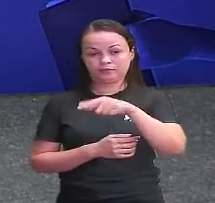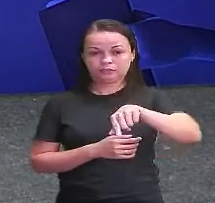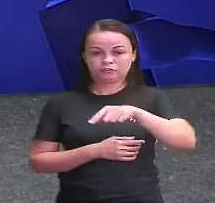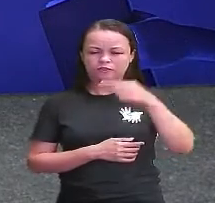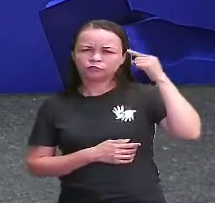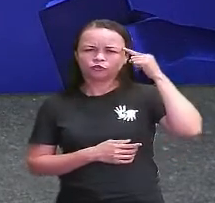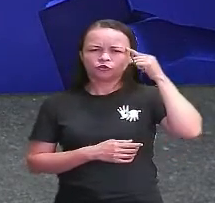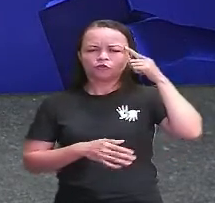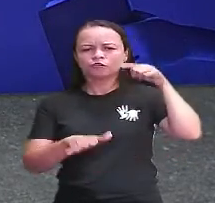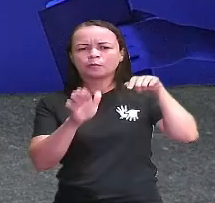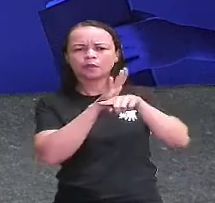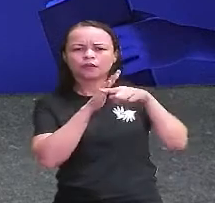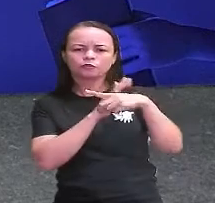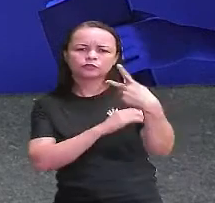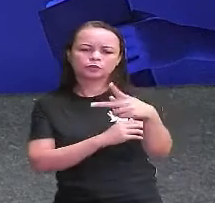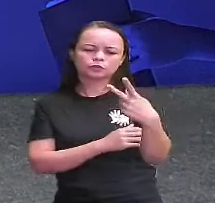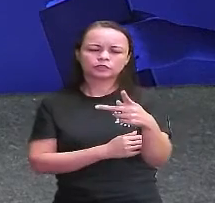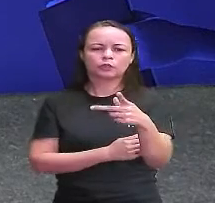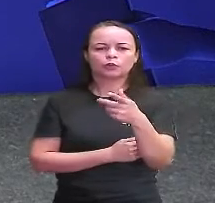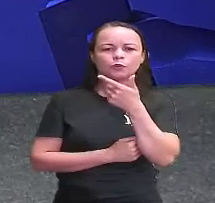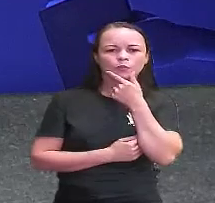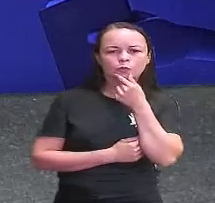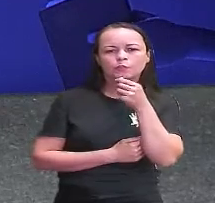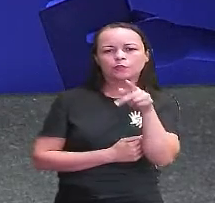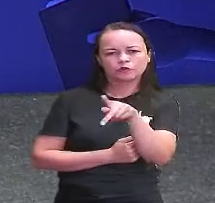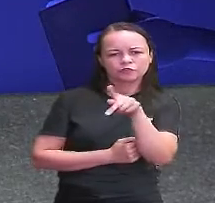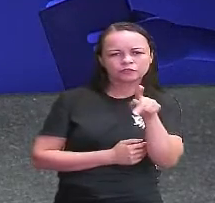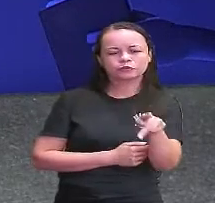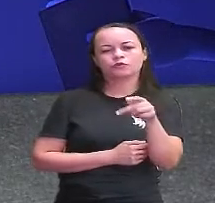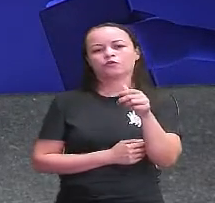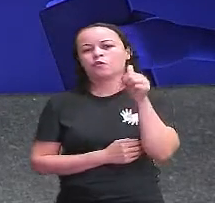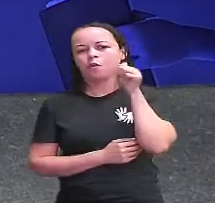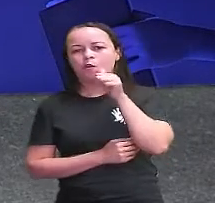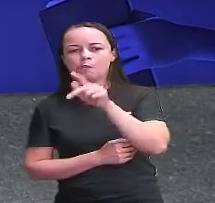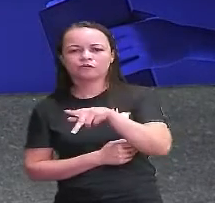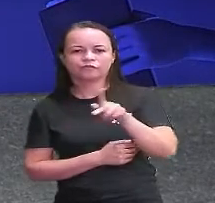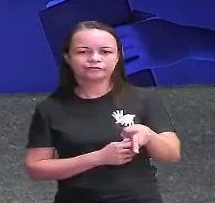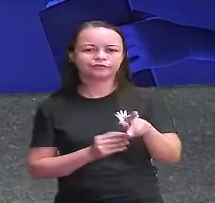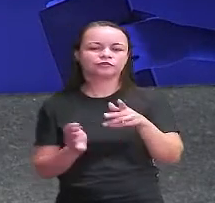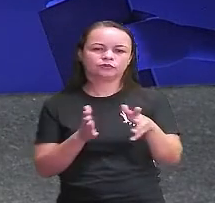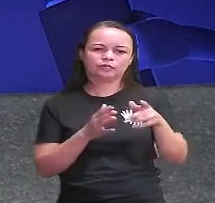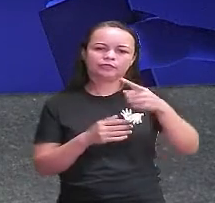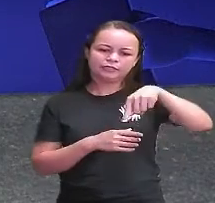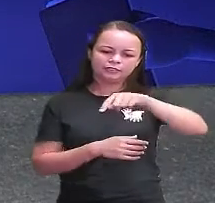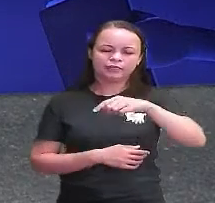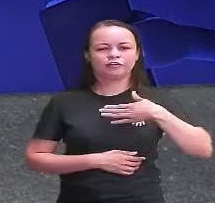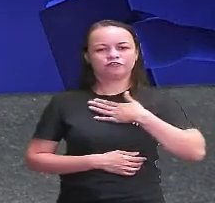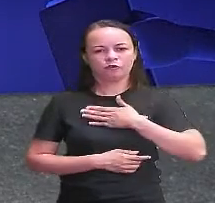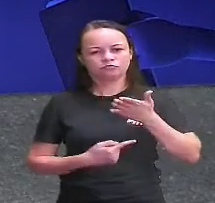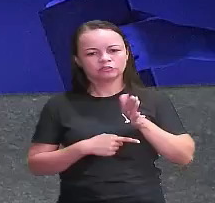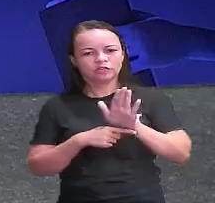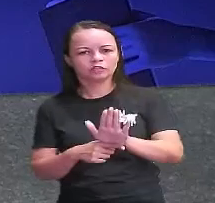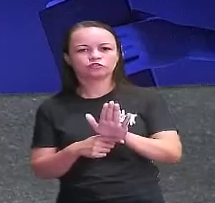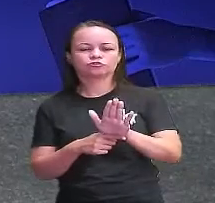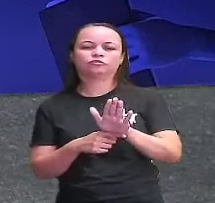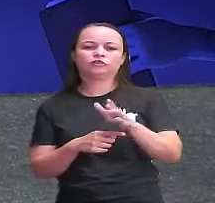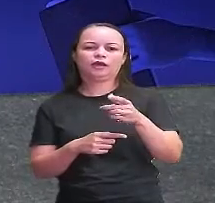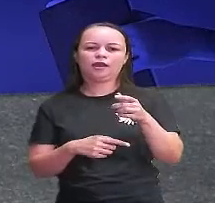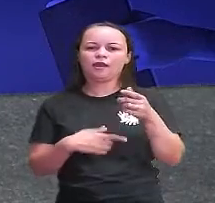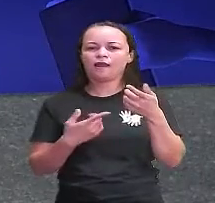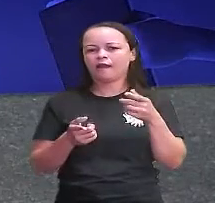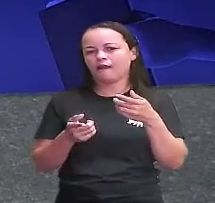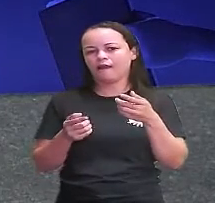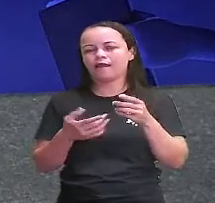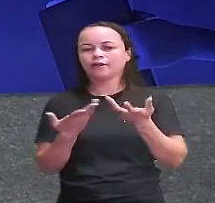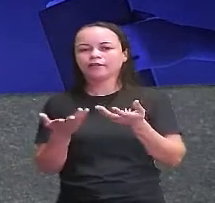dúvida, leva até o teu professor, até a tua professora, tá certo? Que eles terão a maior satisfação em sanar, em tirar essa